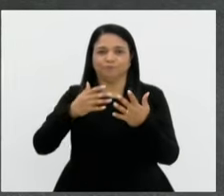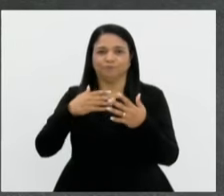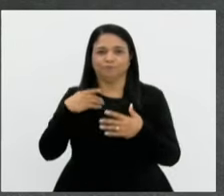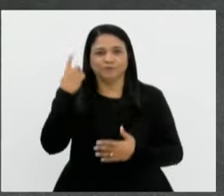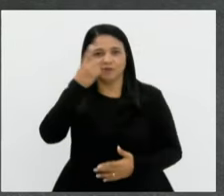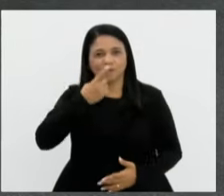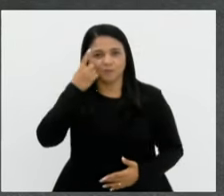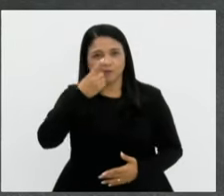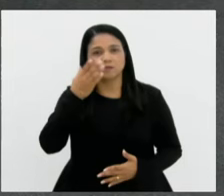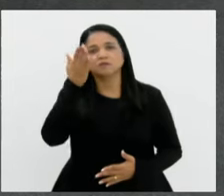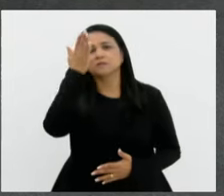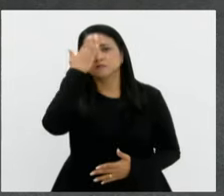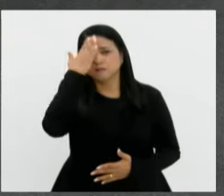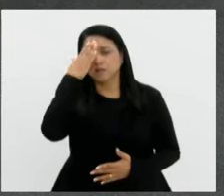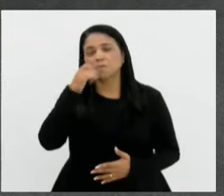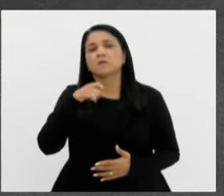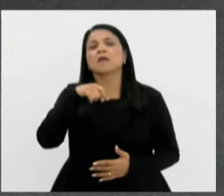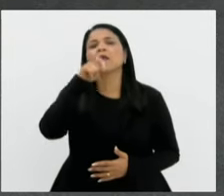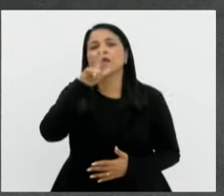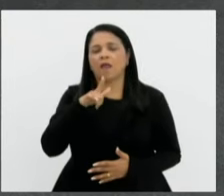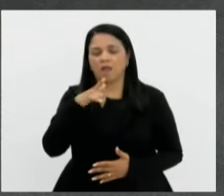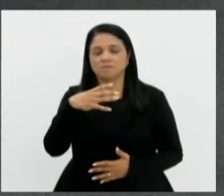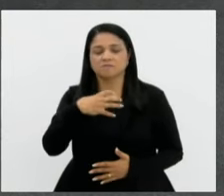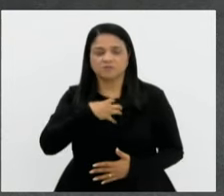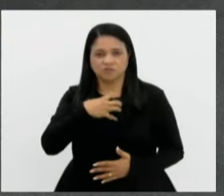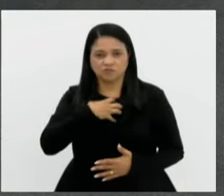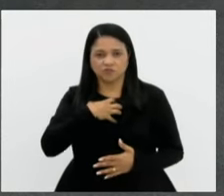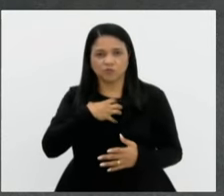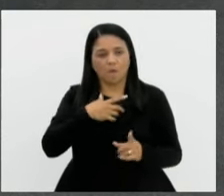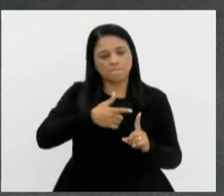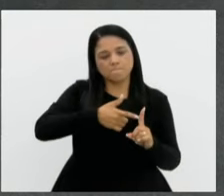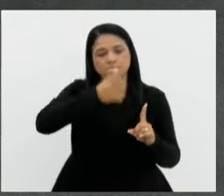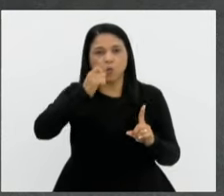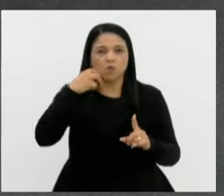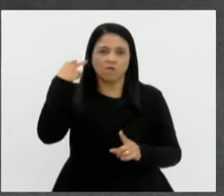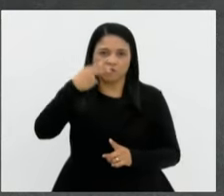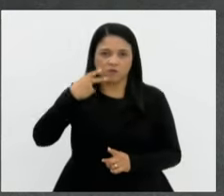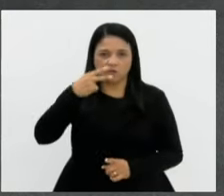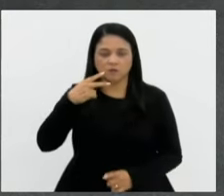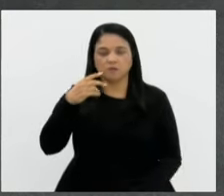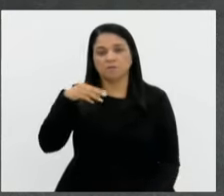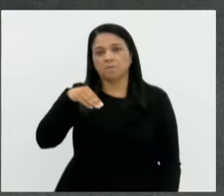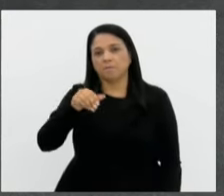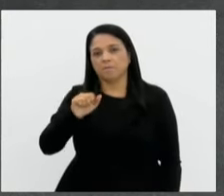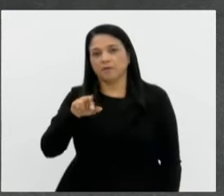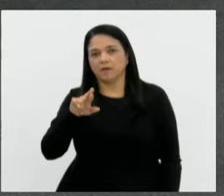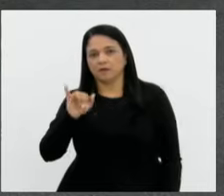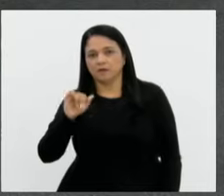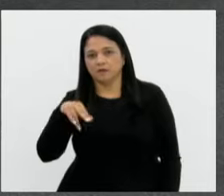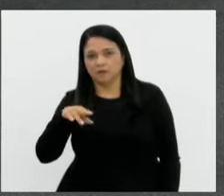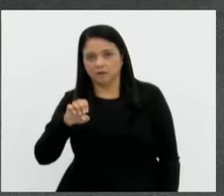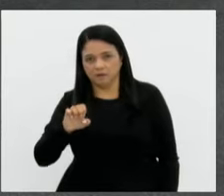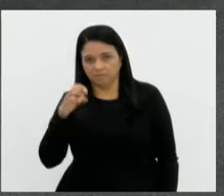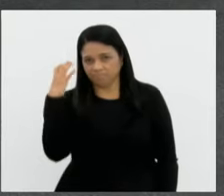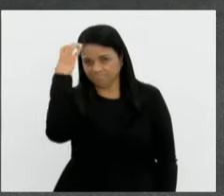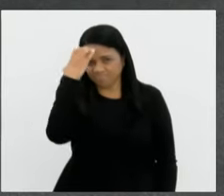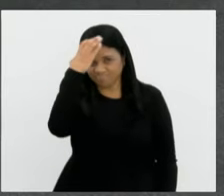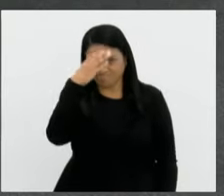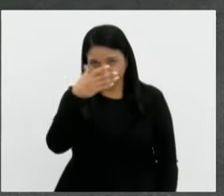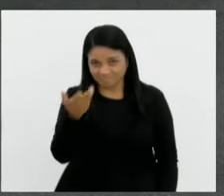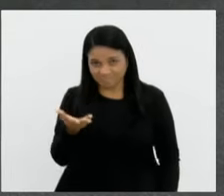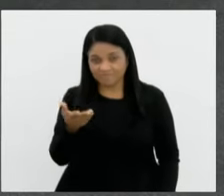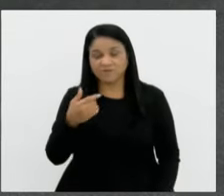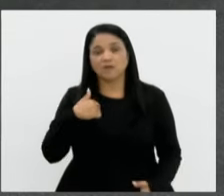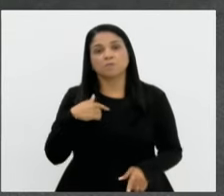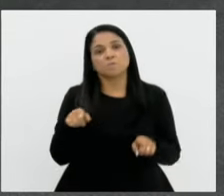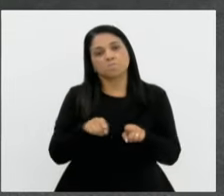sabemos o que é perder uma companheira como Marielle Franco e nós sabemos o que é sofrer o que sofre até hoje o então deputado Marcelo Freixo, meu